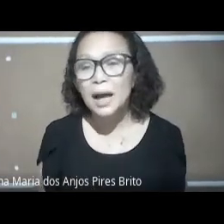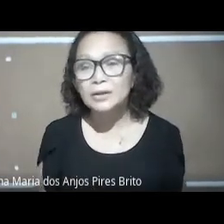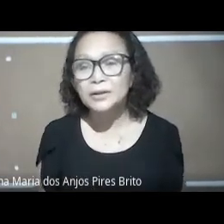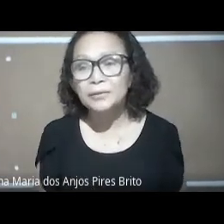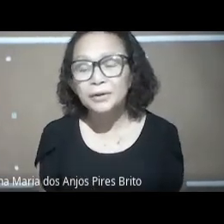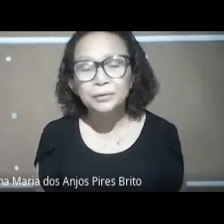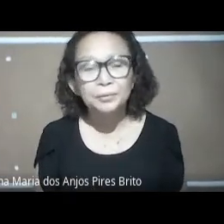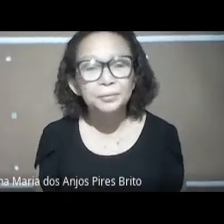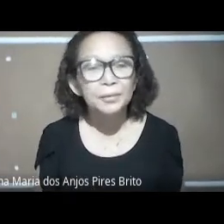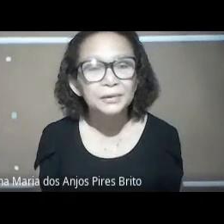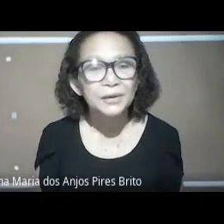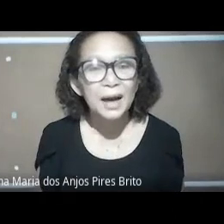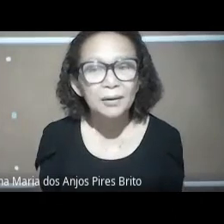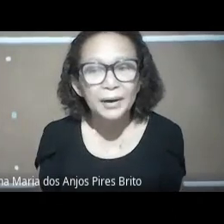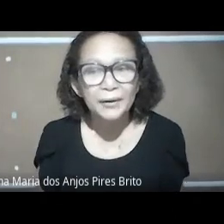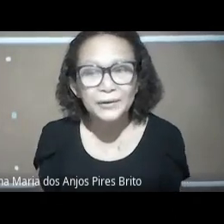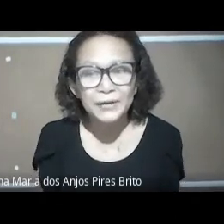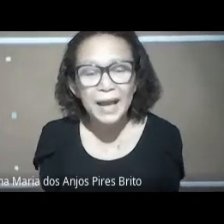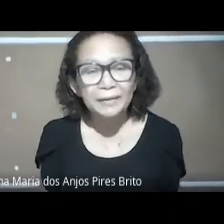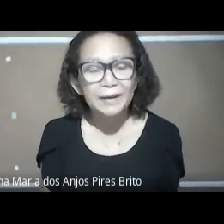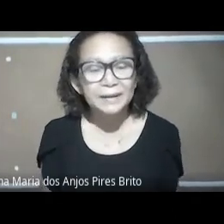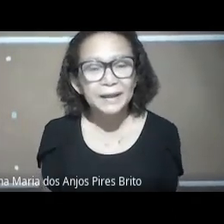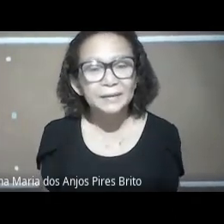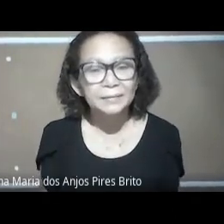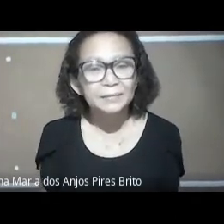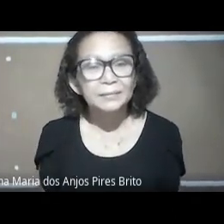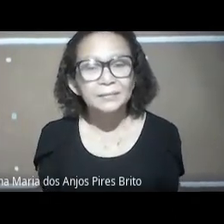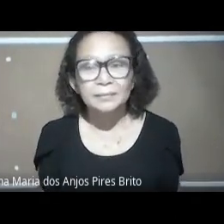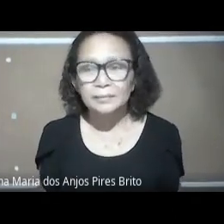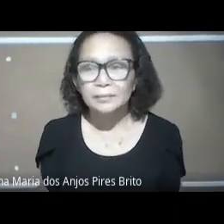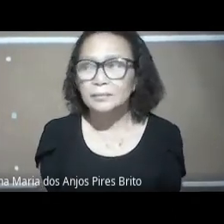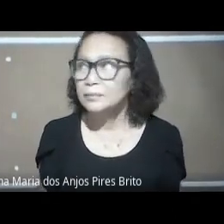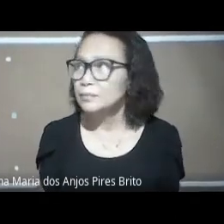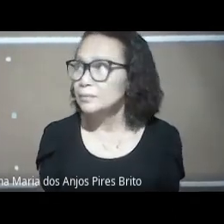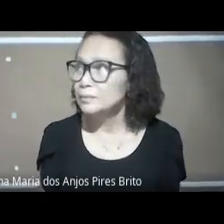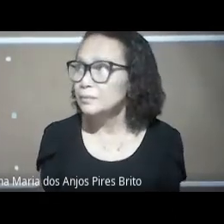o estado civil. Será que alguém consegue fazer?